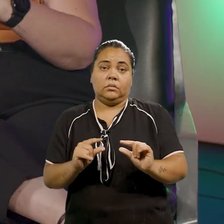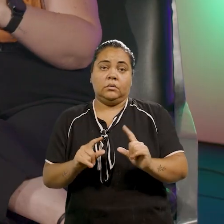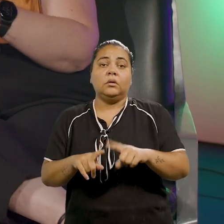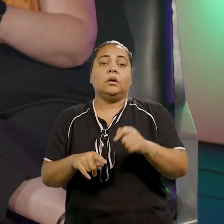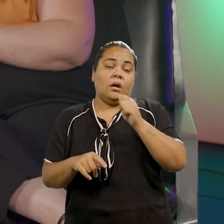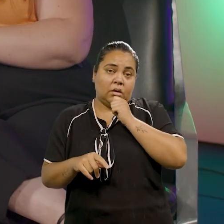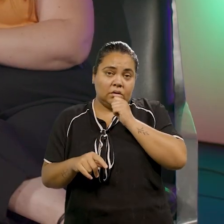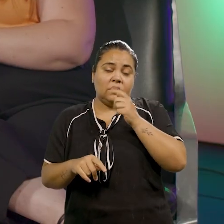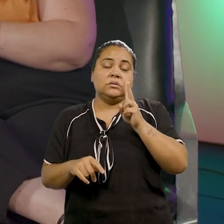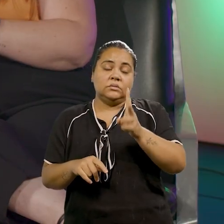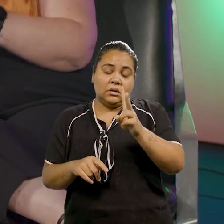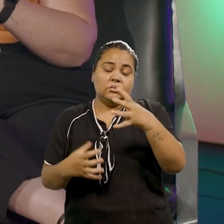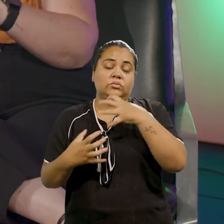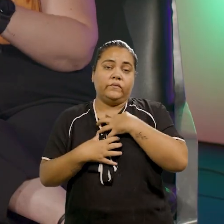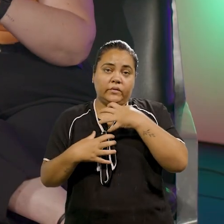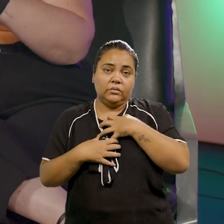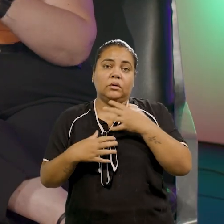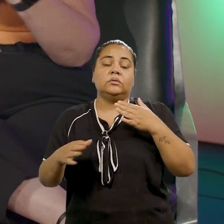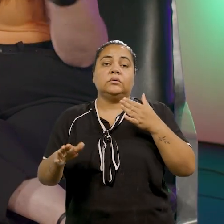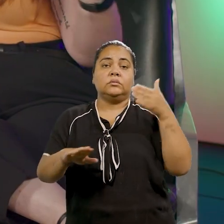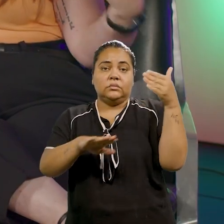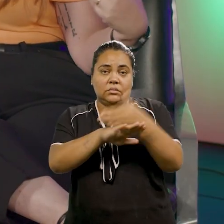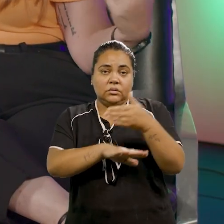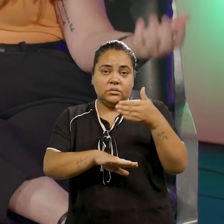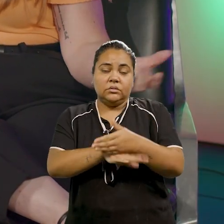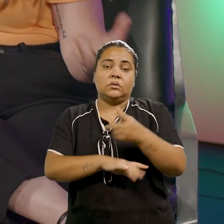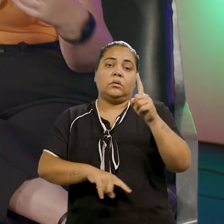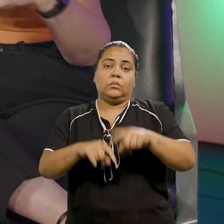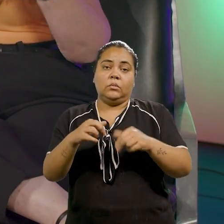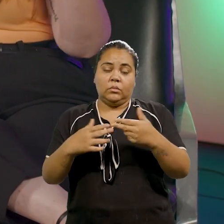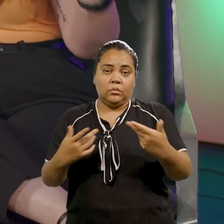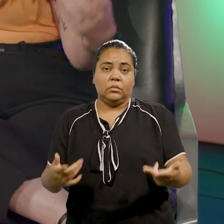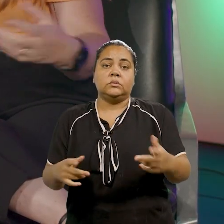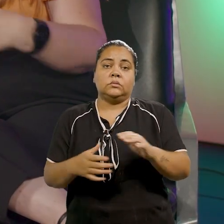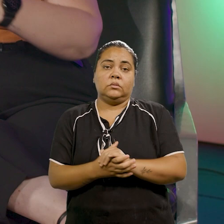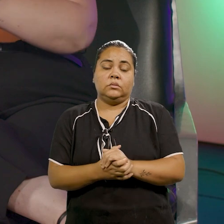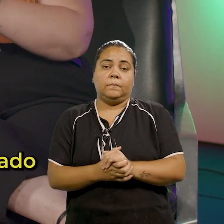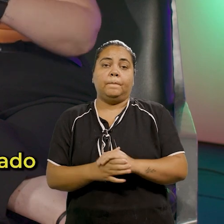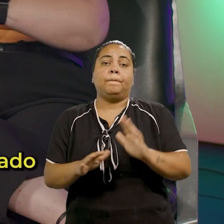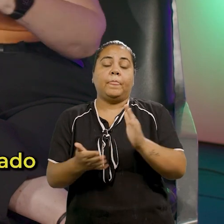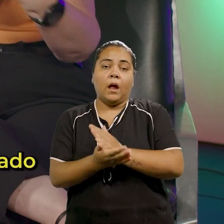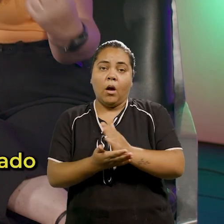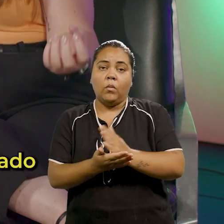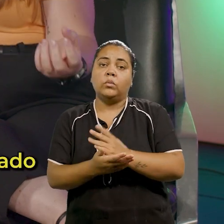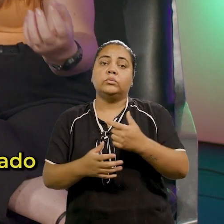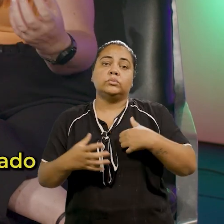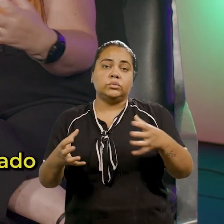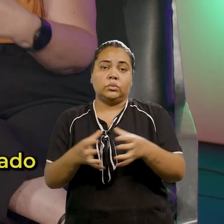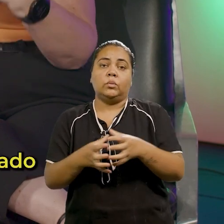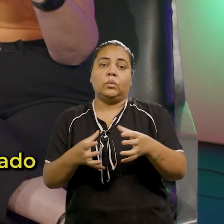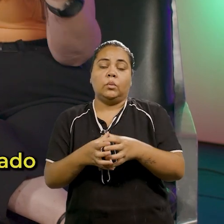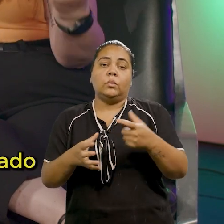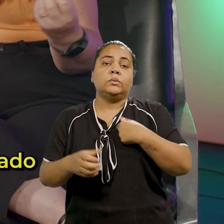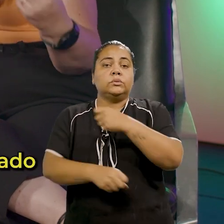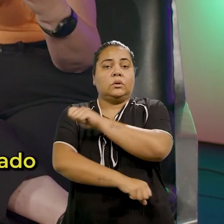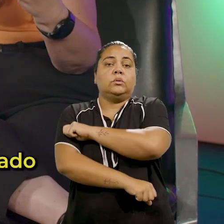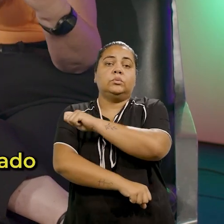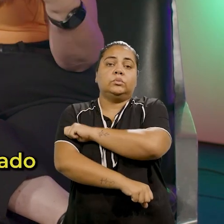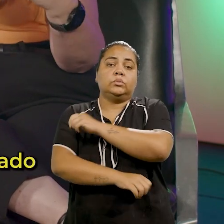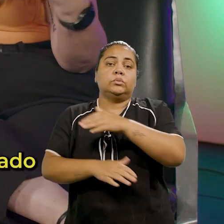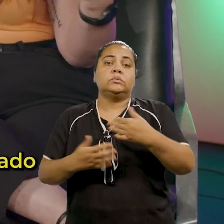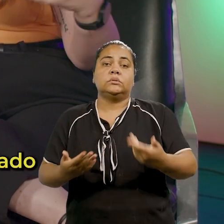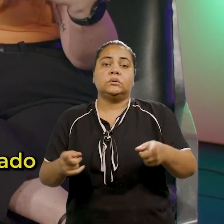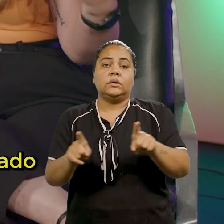gente ainda sente uma dificuldade de acessar algumas coisas, acessar alguns grupos de alunos